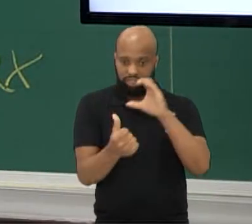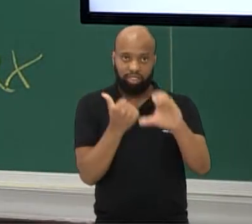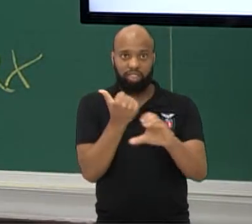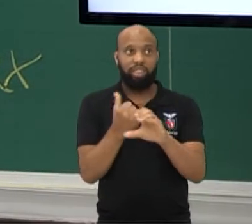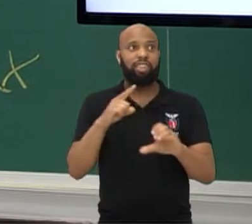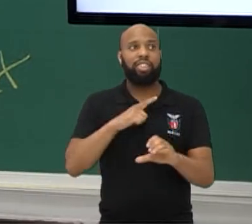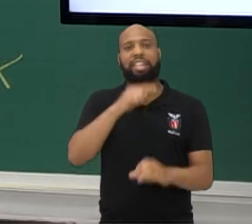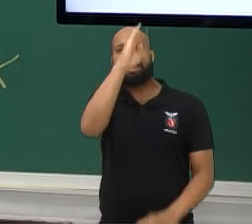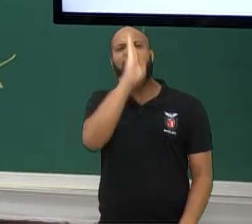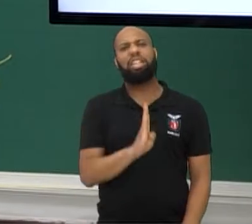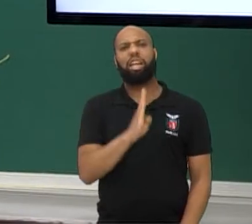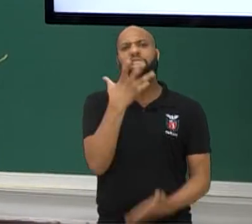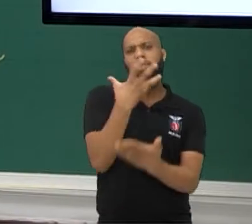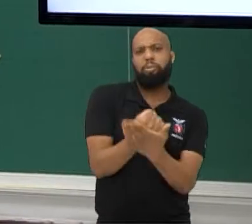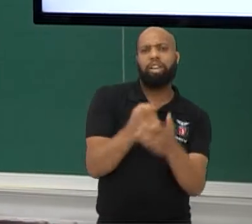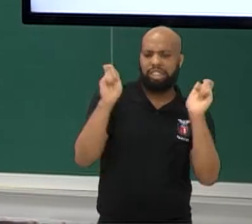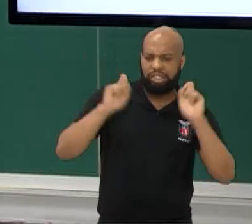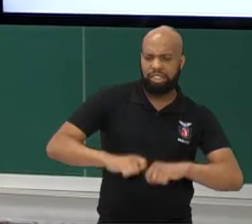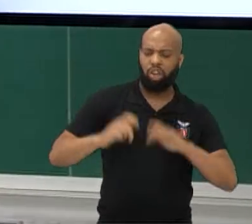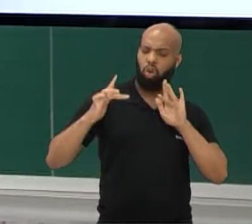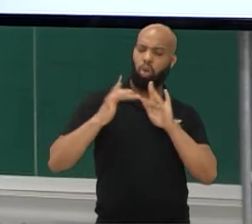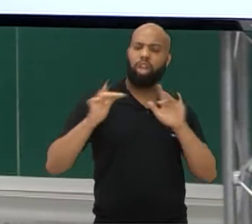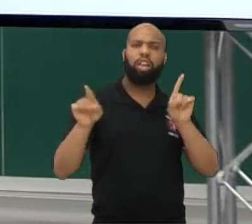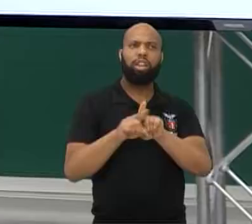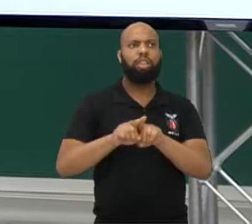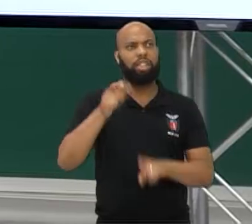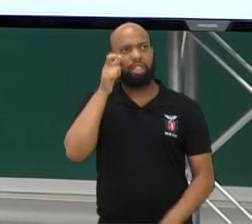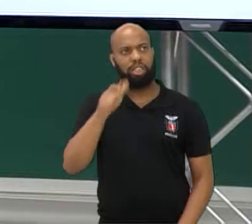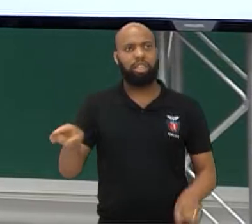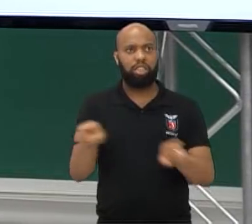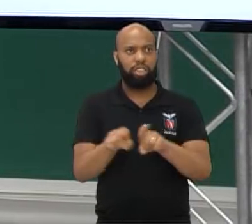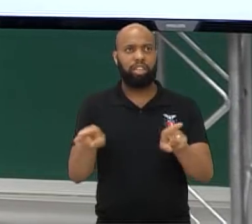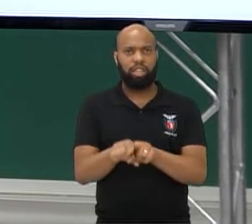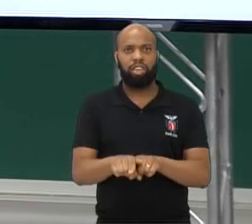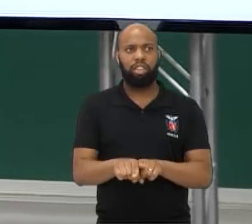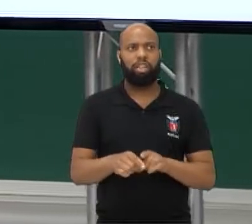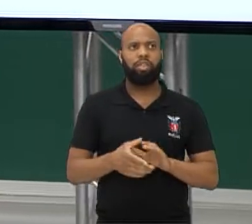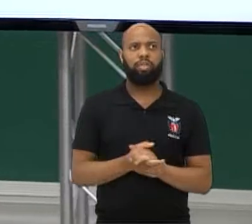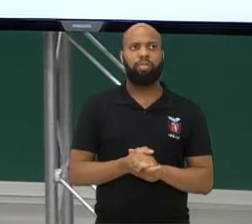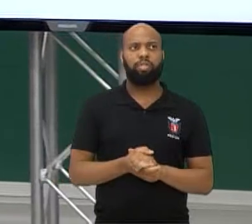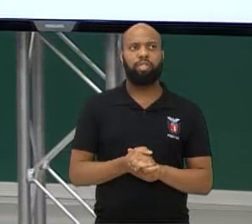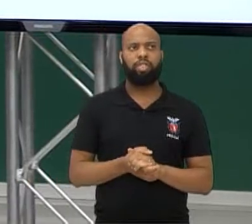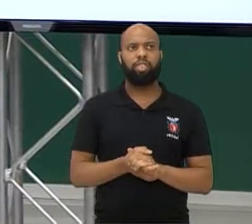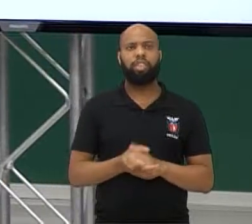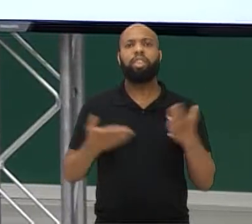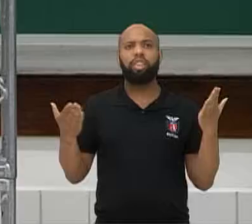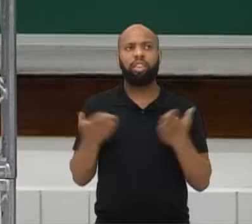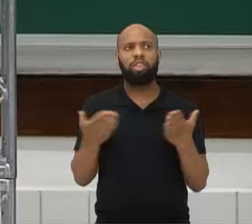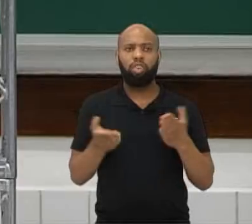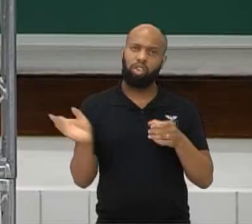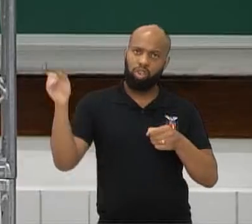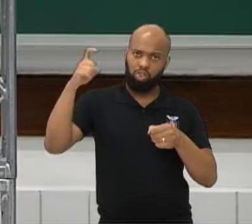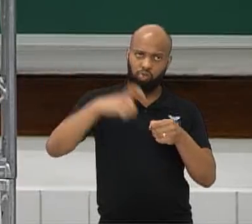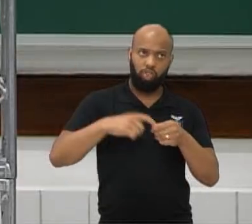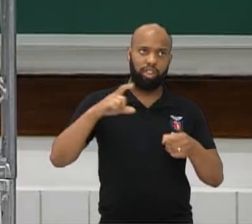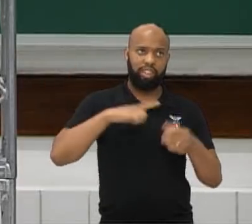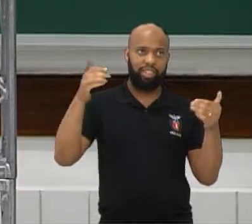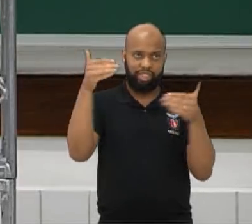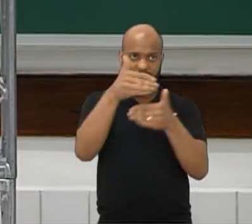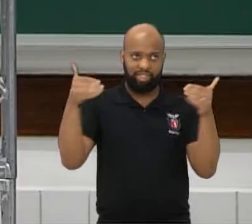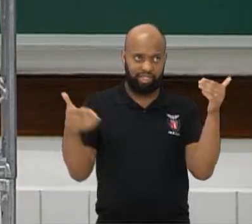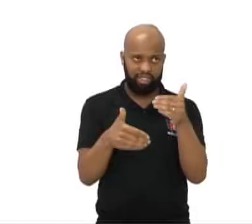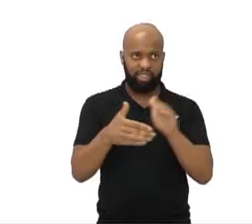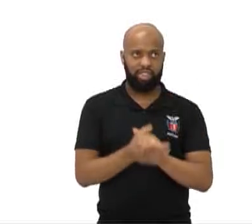disponível. Para você ver, ter um contato, é bem interessante, tem essa curiosidade, tá? E agora vamos voltar para o nosso